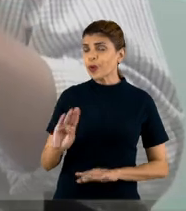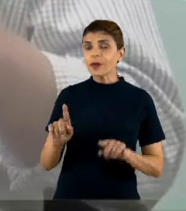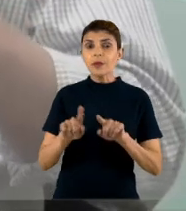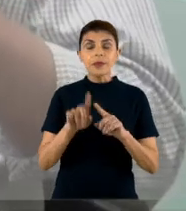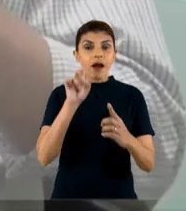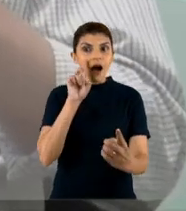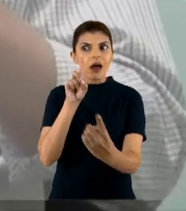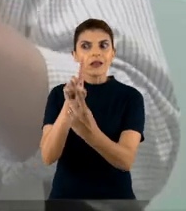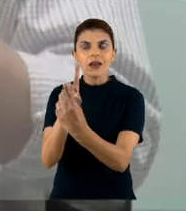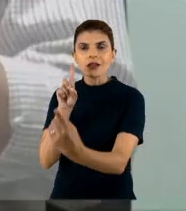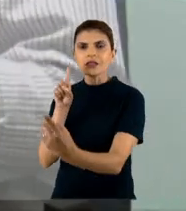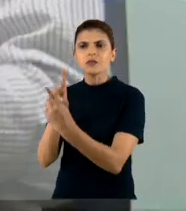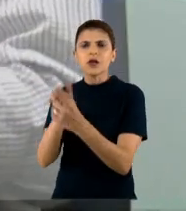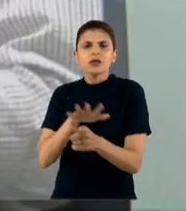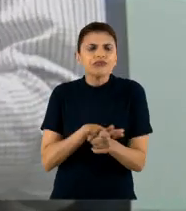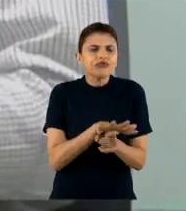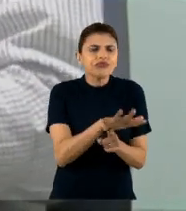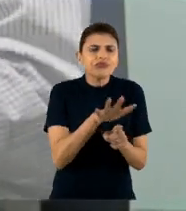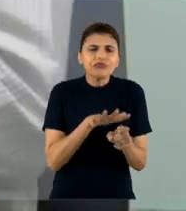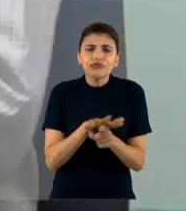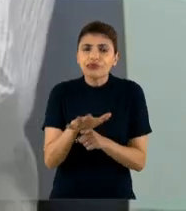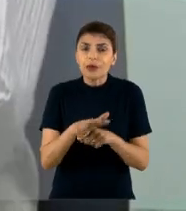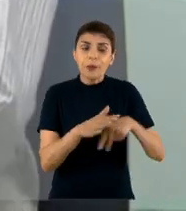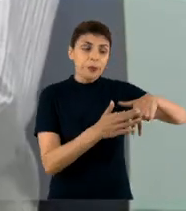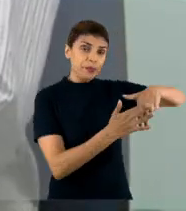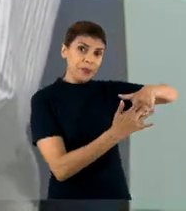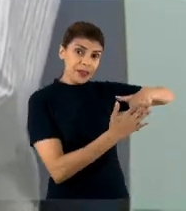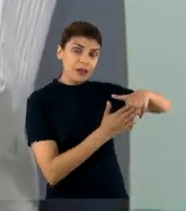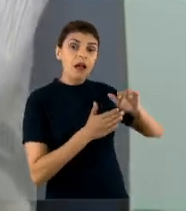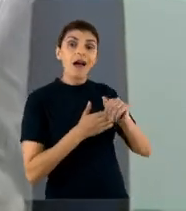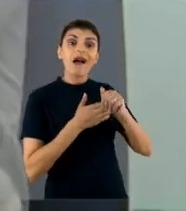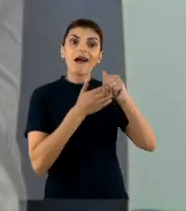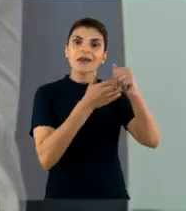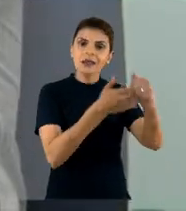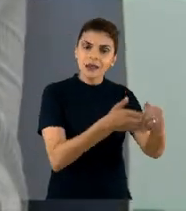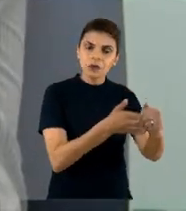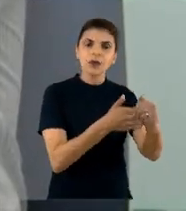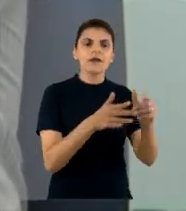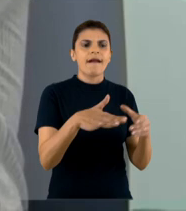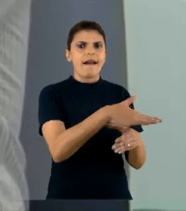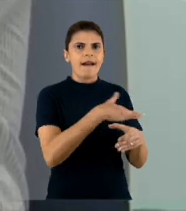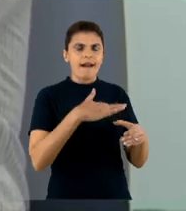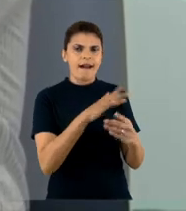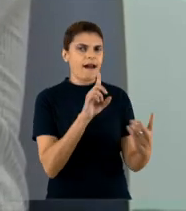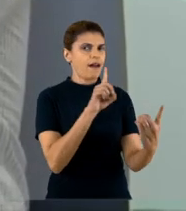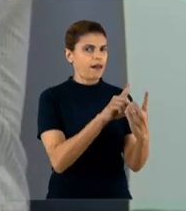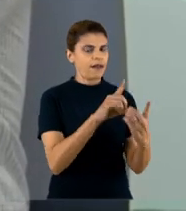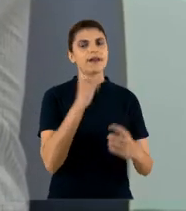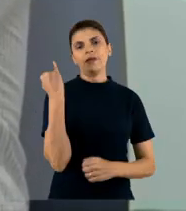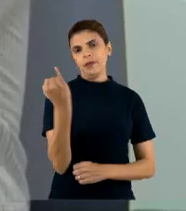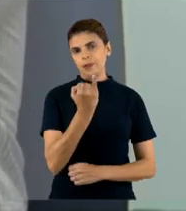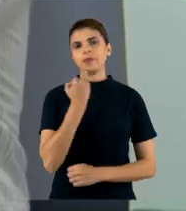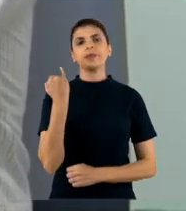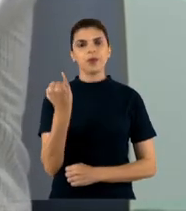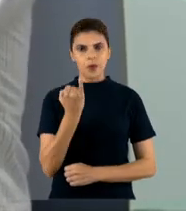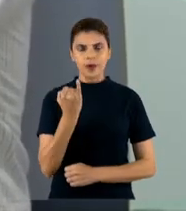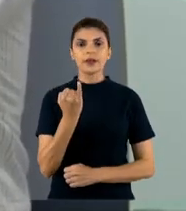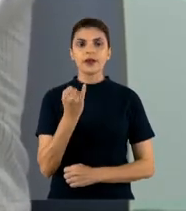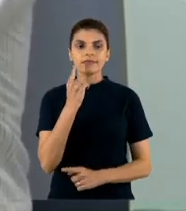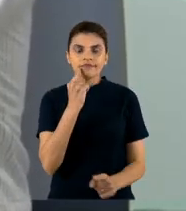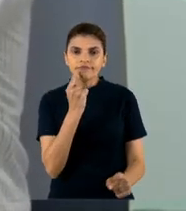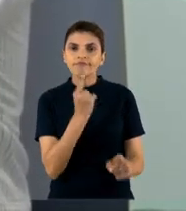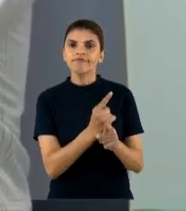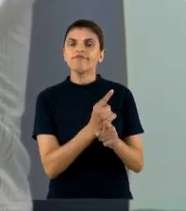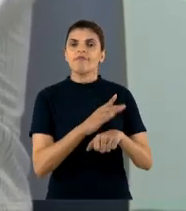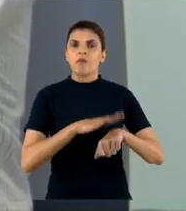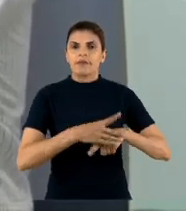correta atendimento, fluxo de atendimento para esses pacientes, encaminhamento até a sua área de atendimento, isso tudo é muito importante. É